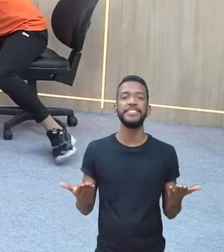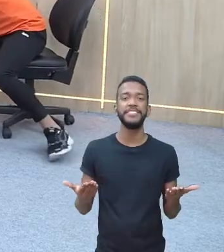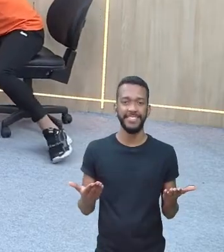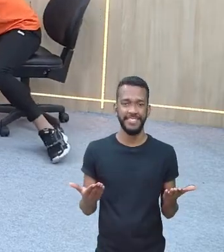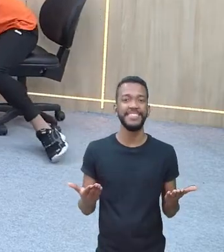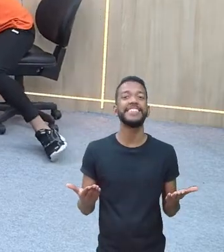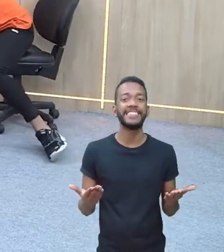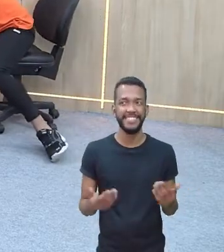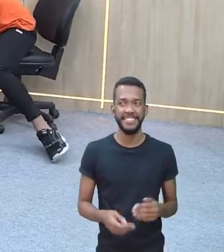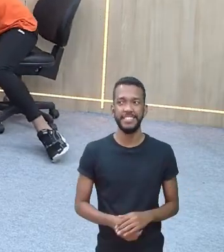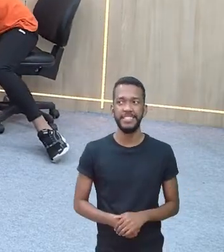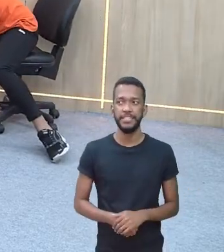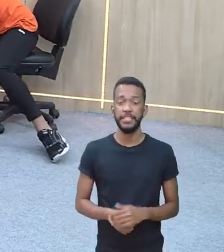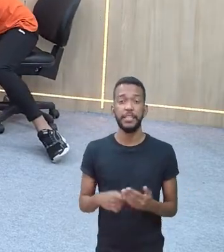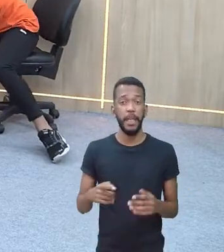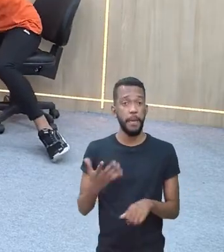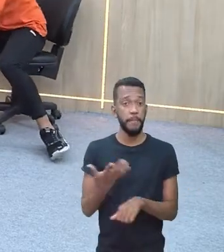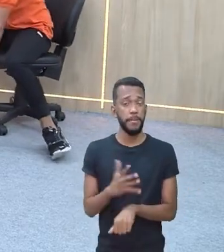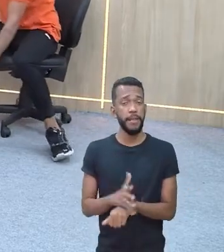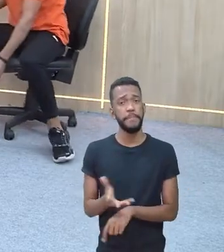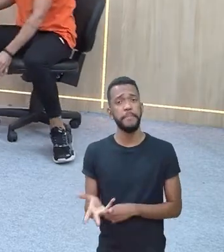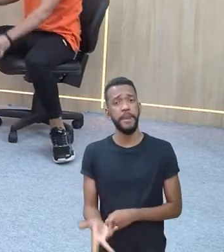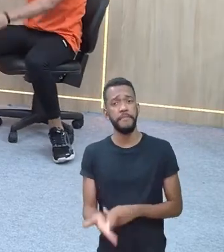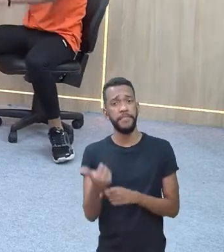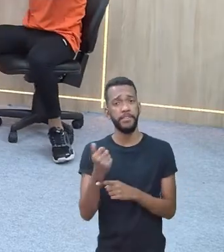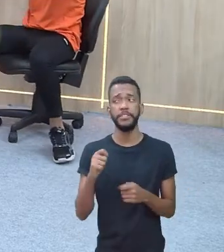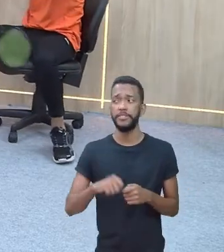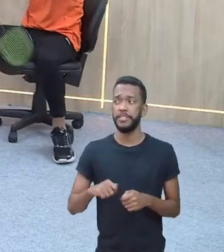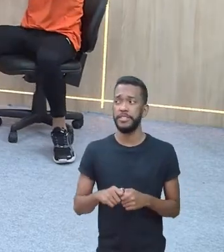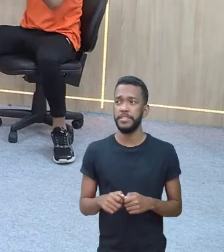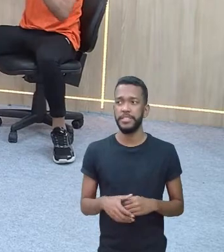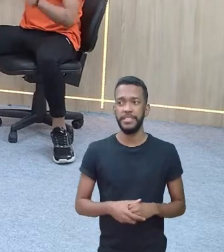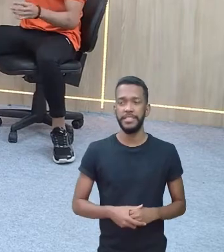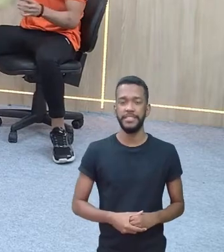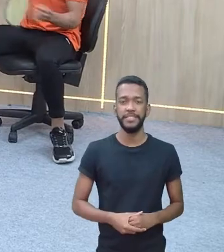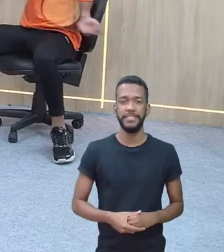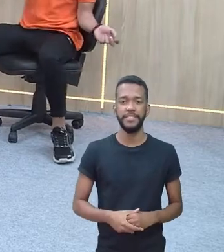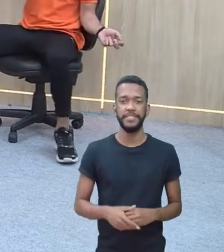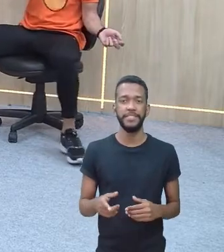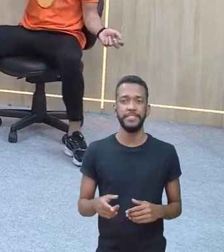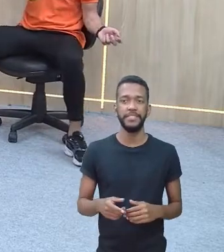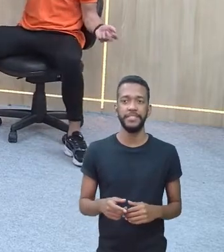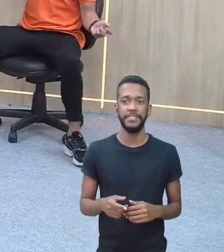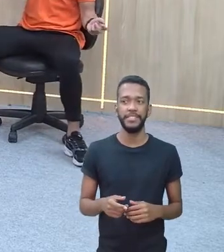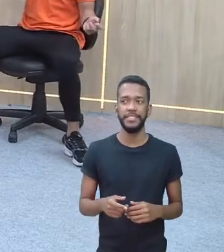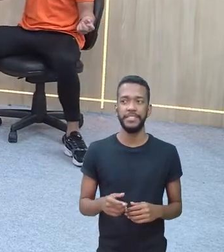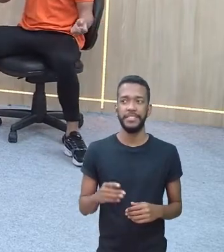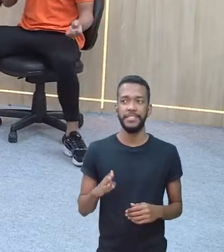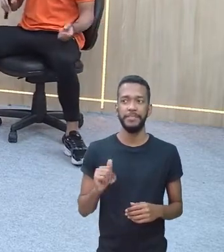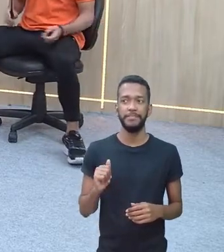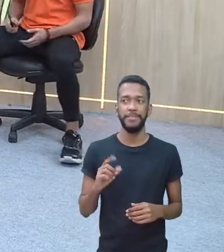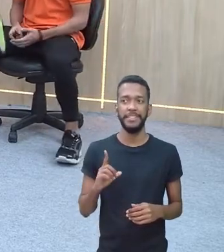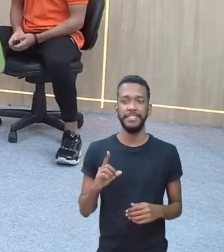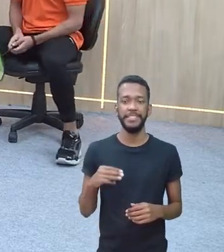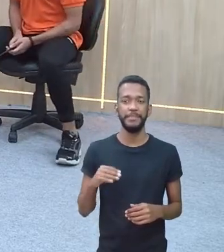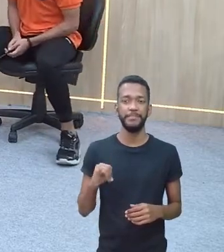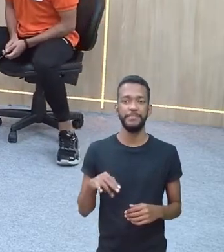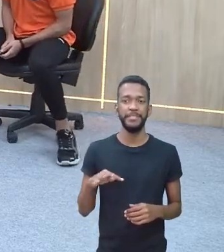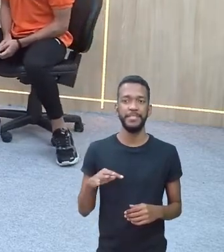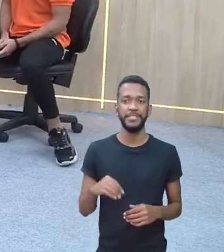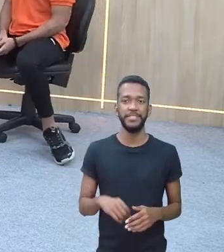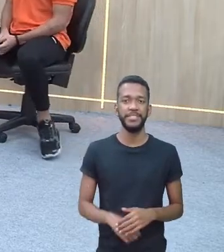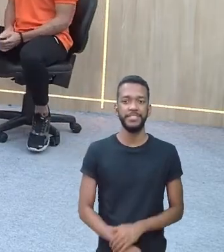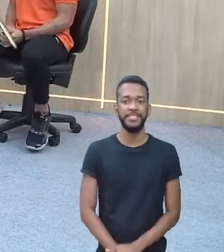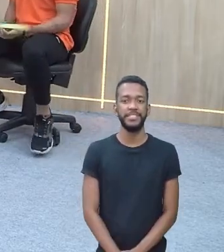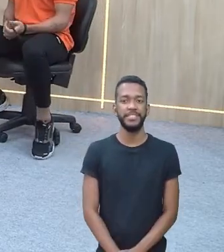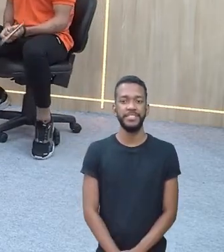Boa! E aí é uma prática maravilhosa de se fazer, viu? O badminton. Quase que era onde não